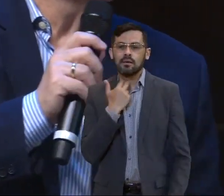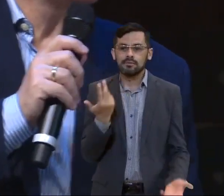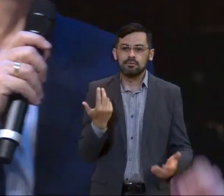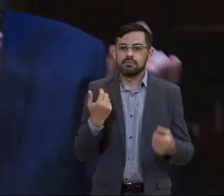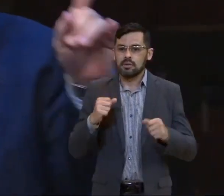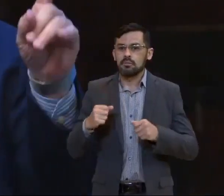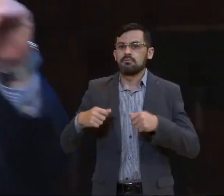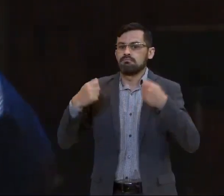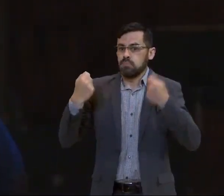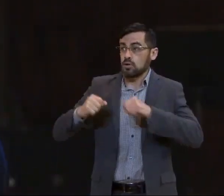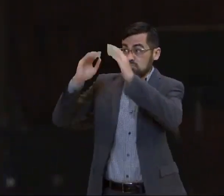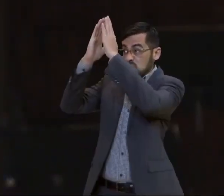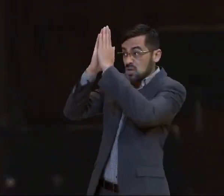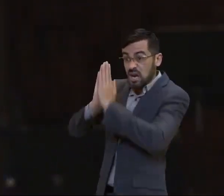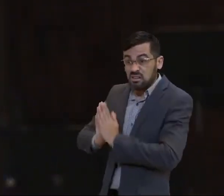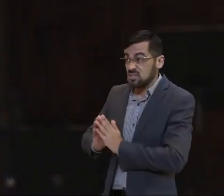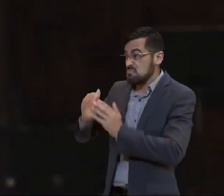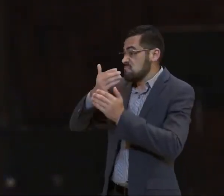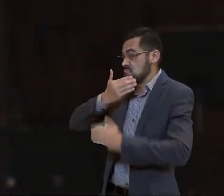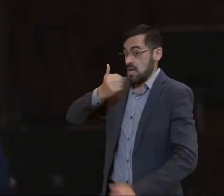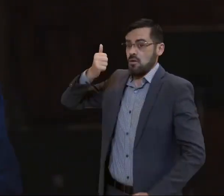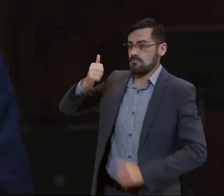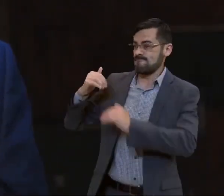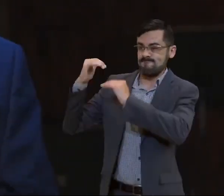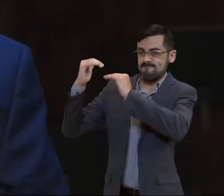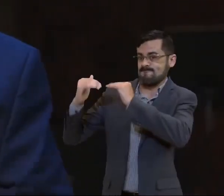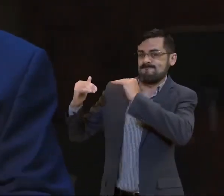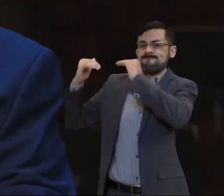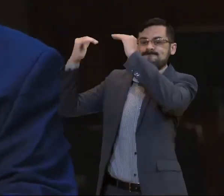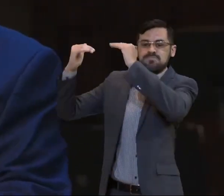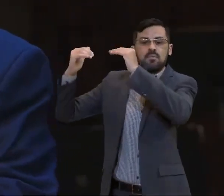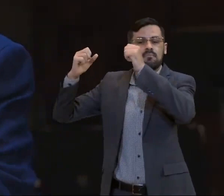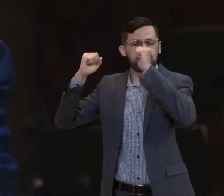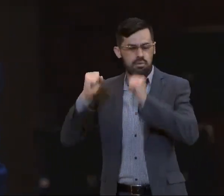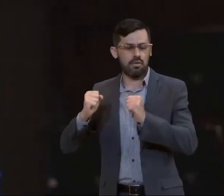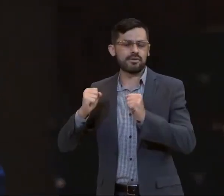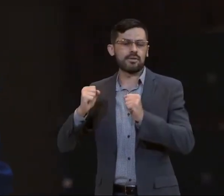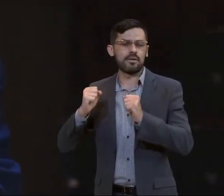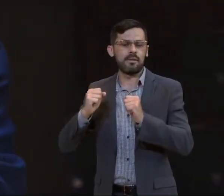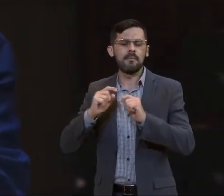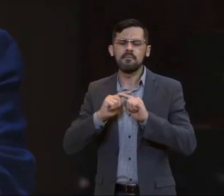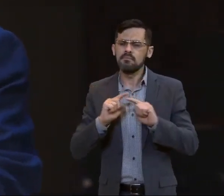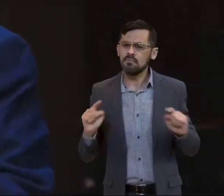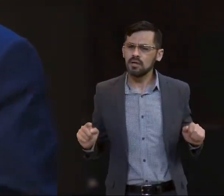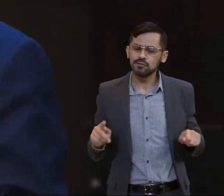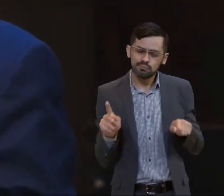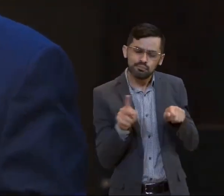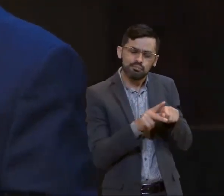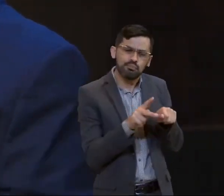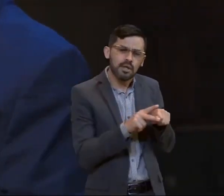adoração. Você pode adorar mais e melhor a Jesus. O que Pedro queria